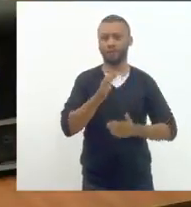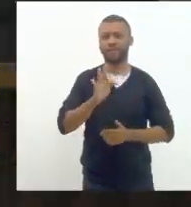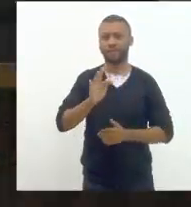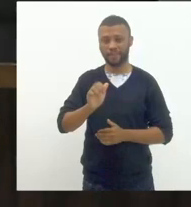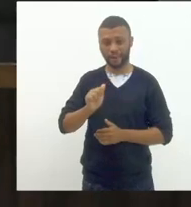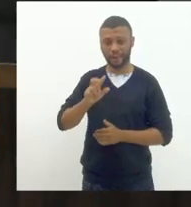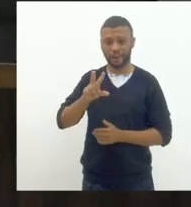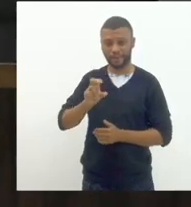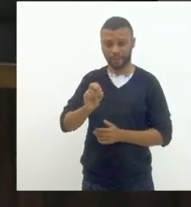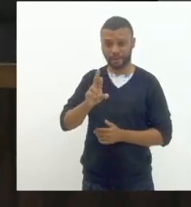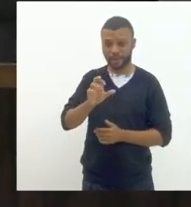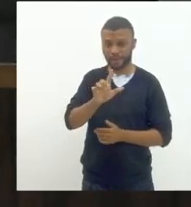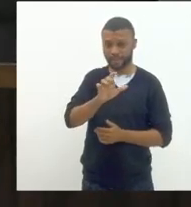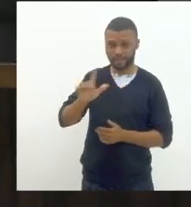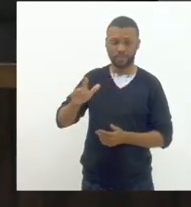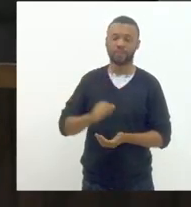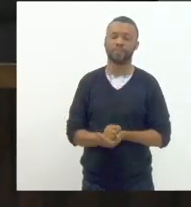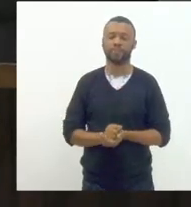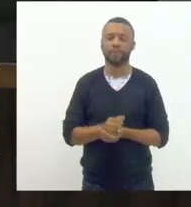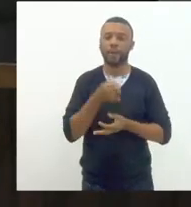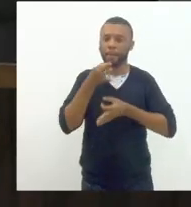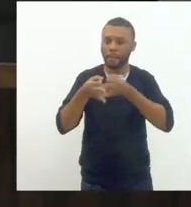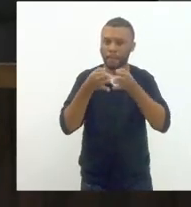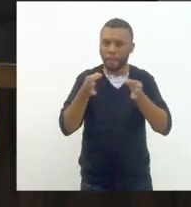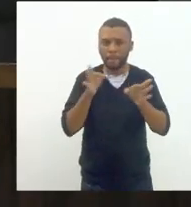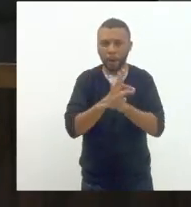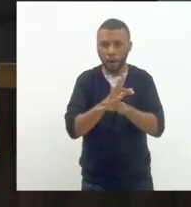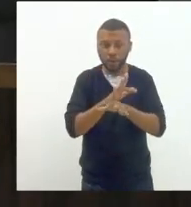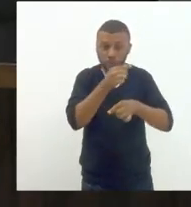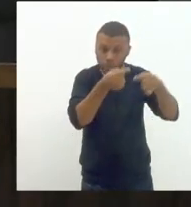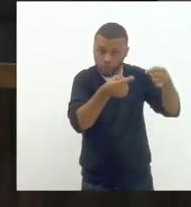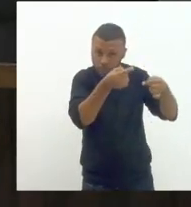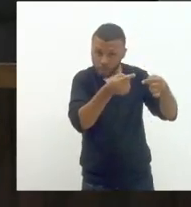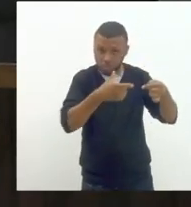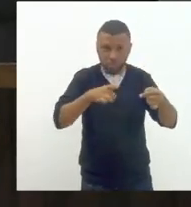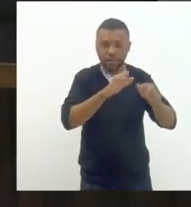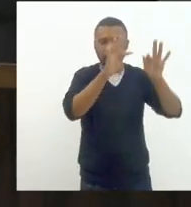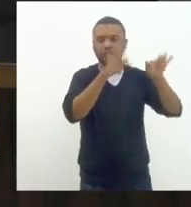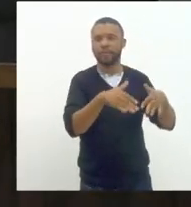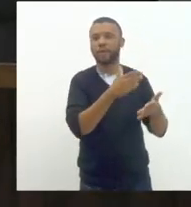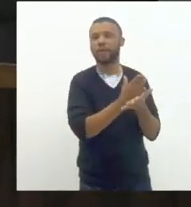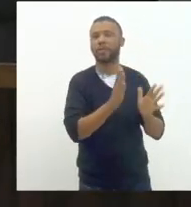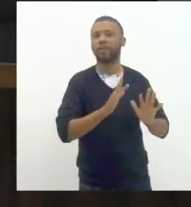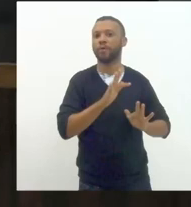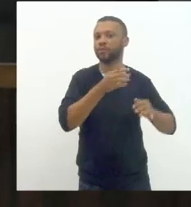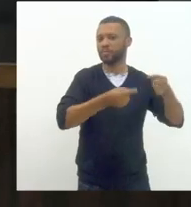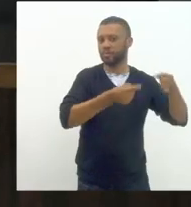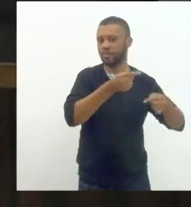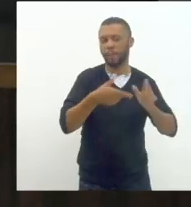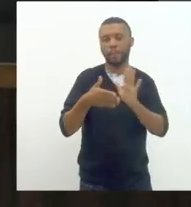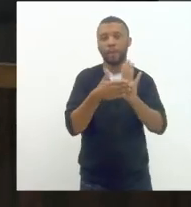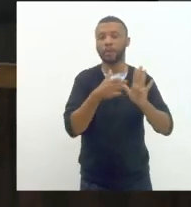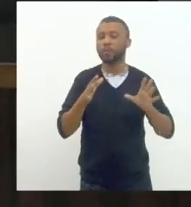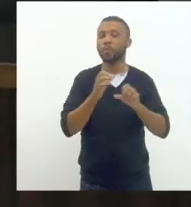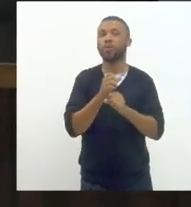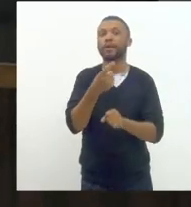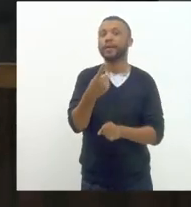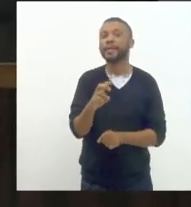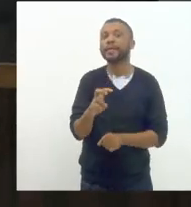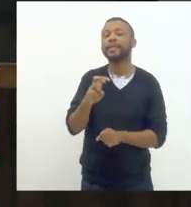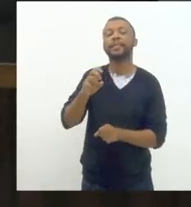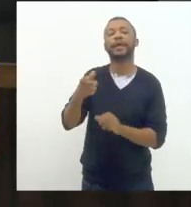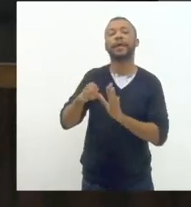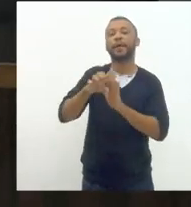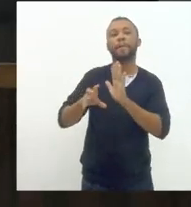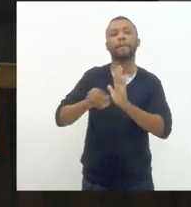Com os pareceres emitidos em discussão, havendo que queira discutir, encerrada a discussão, o presidente de proposta recebeu 15 emendas e retorna